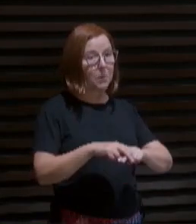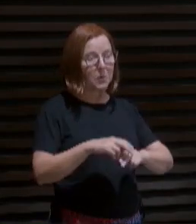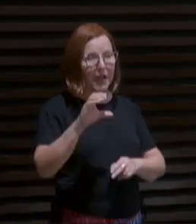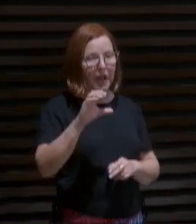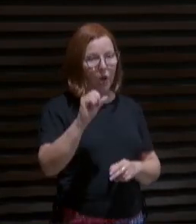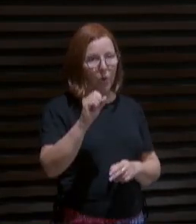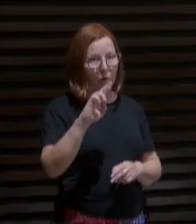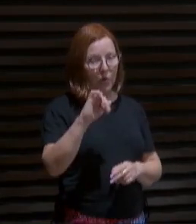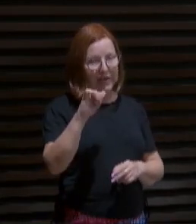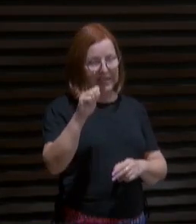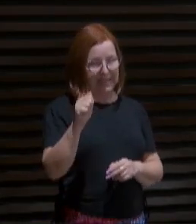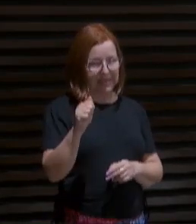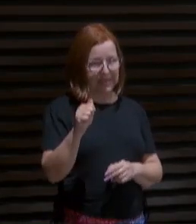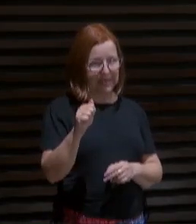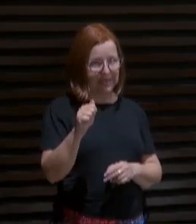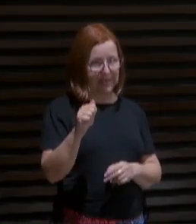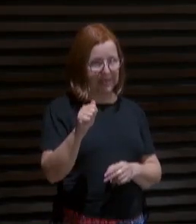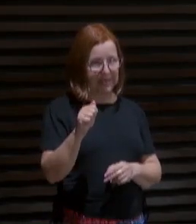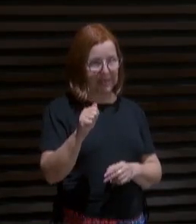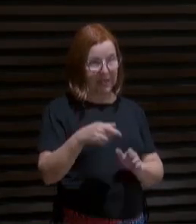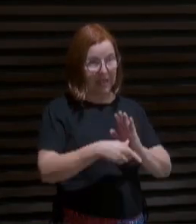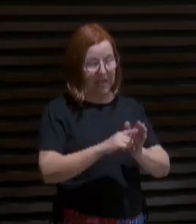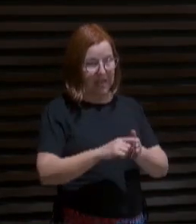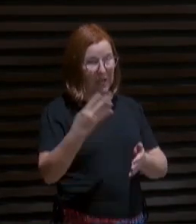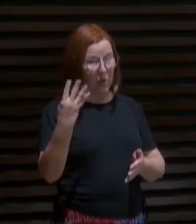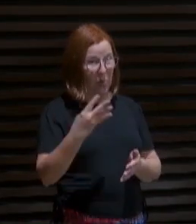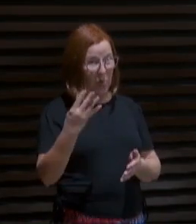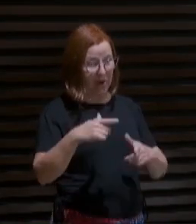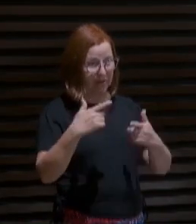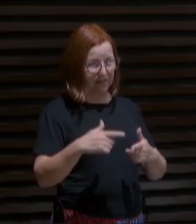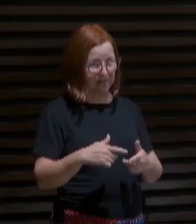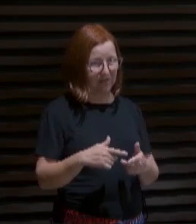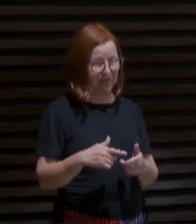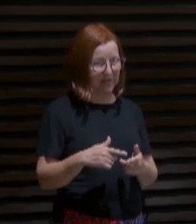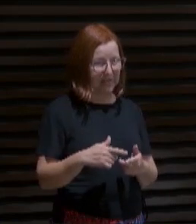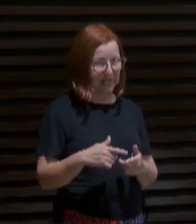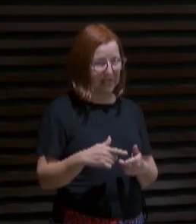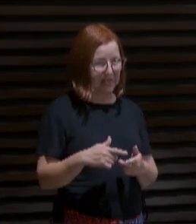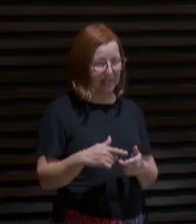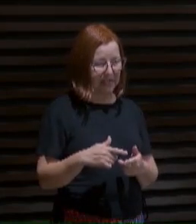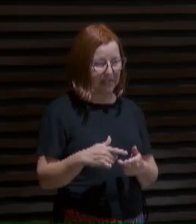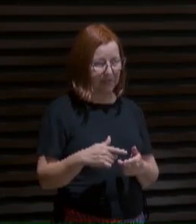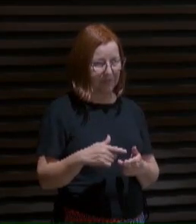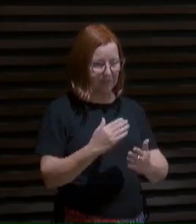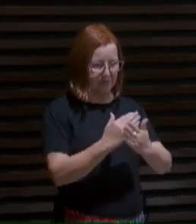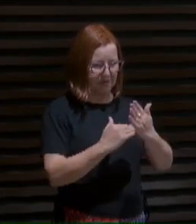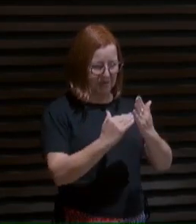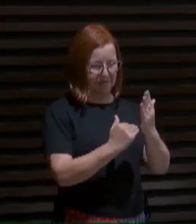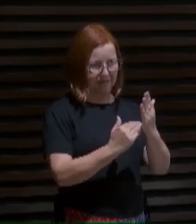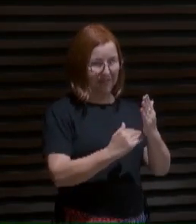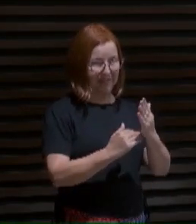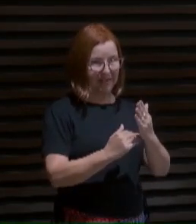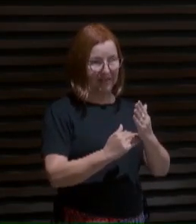saiu do 4º lugar do rabo do mundo para ser uma das